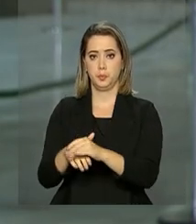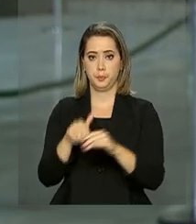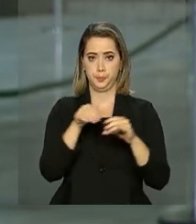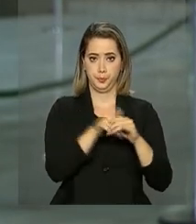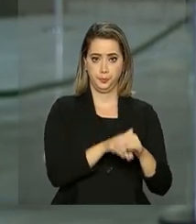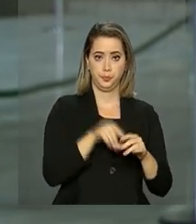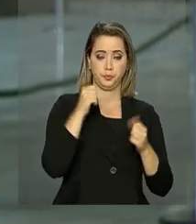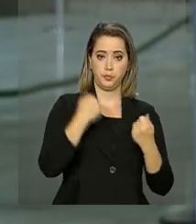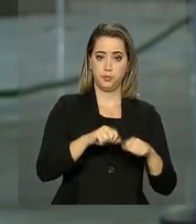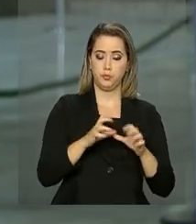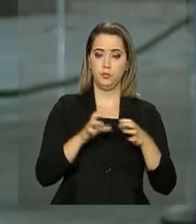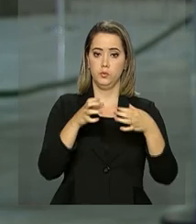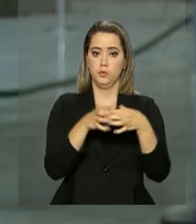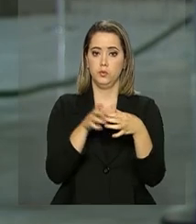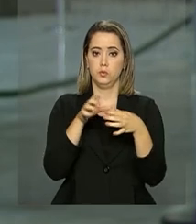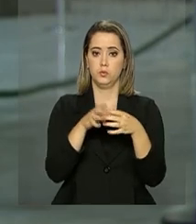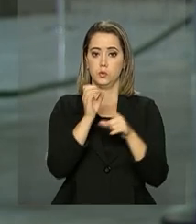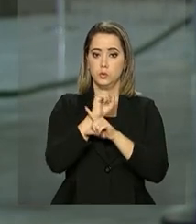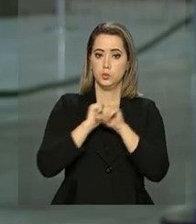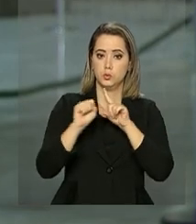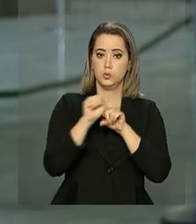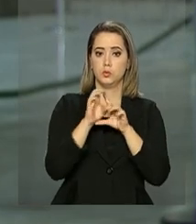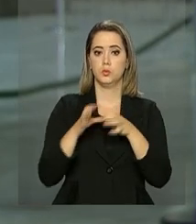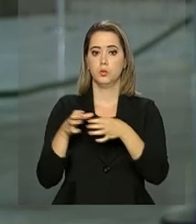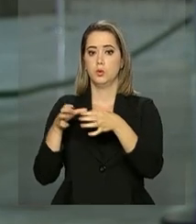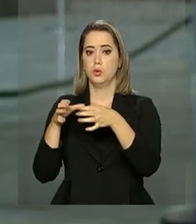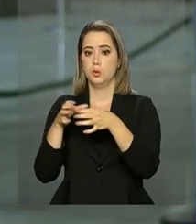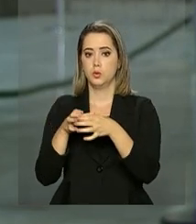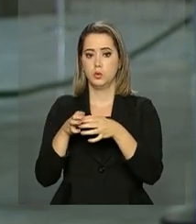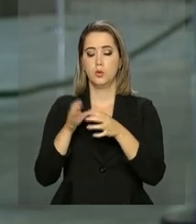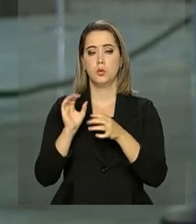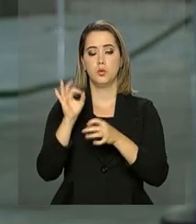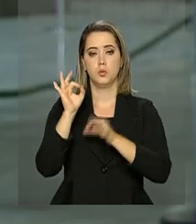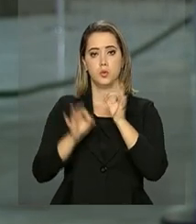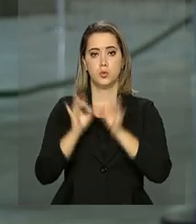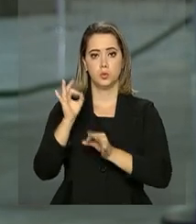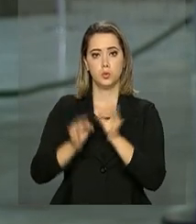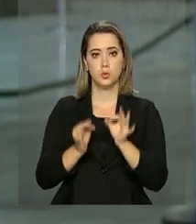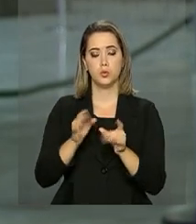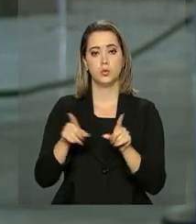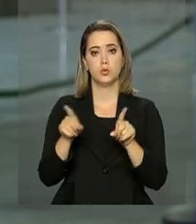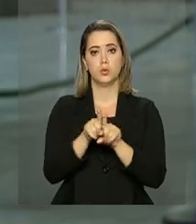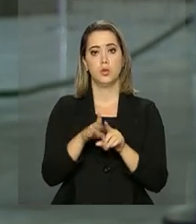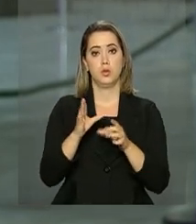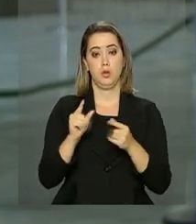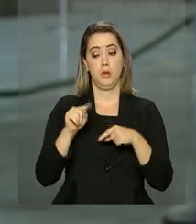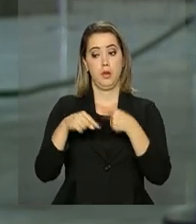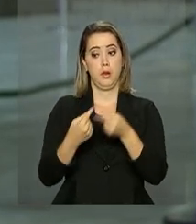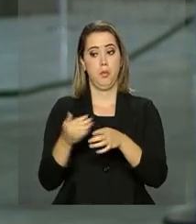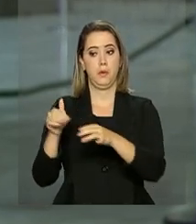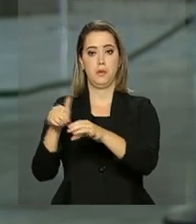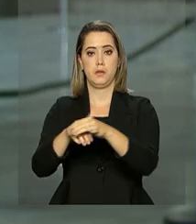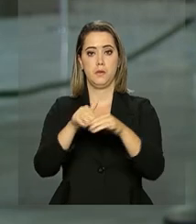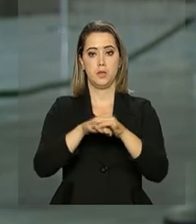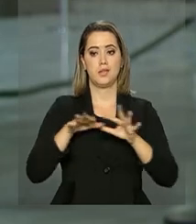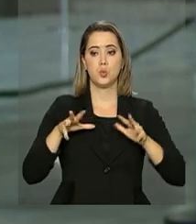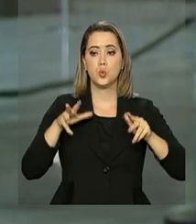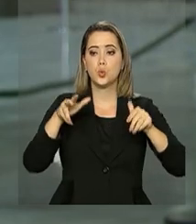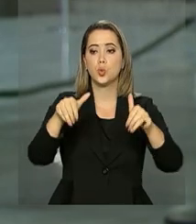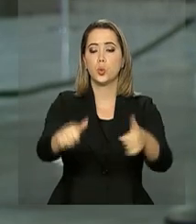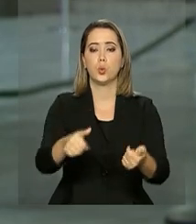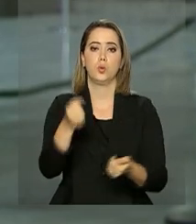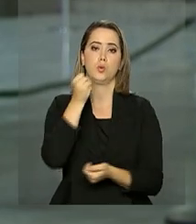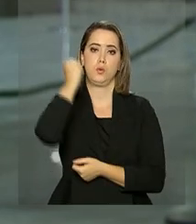envolve a Comissão de Assuntos Sociais, a Comissão de Constituição e Justiça e o Plenário do Senado. No